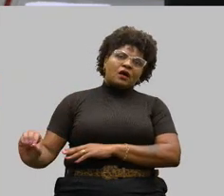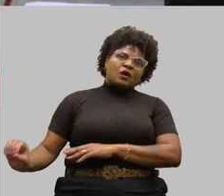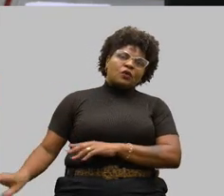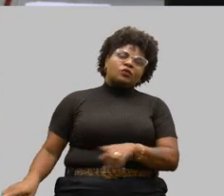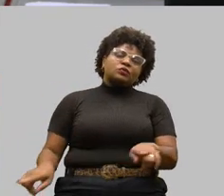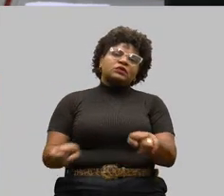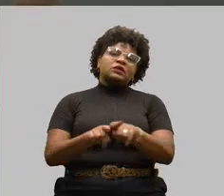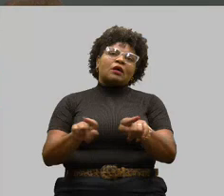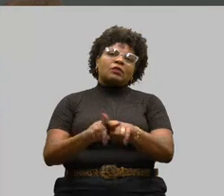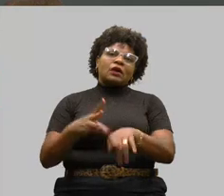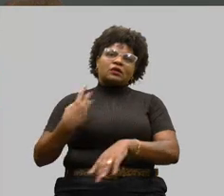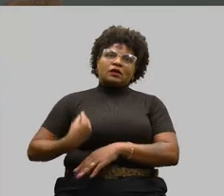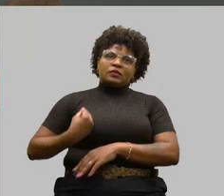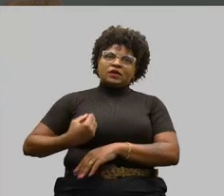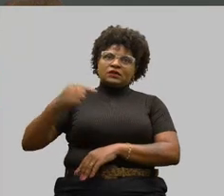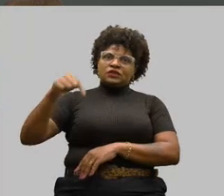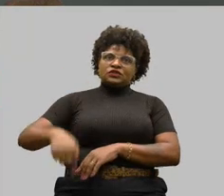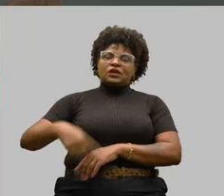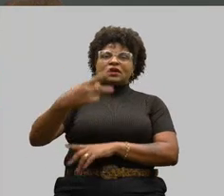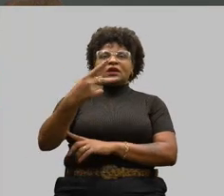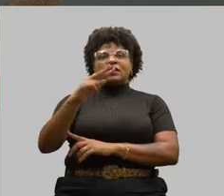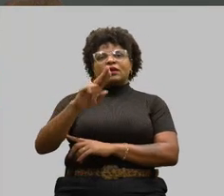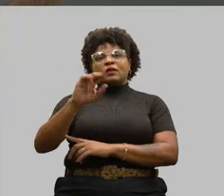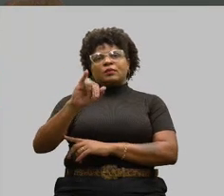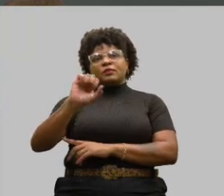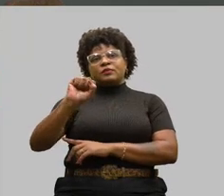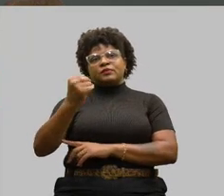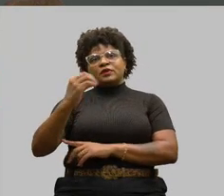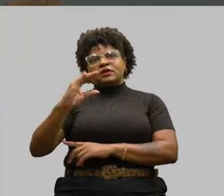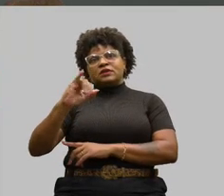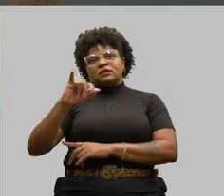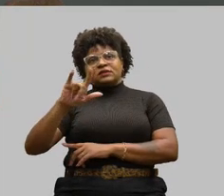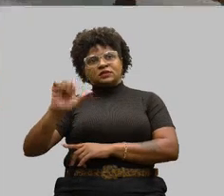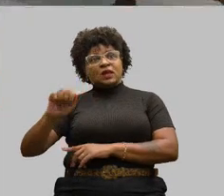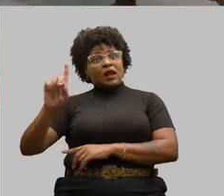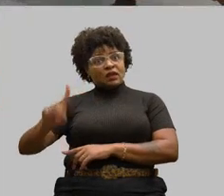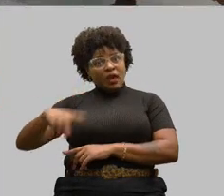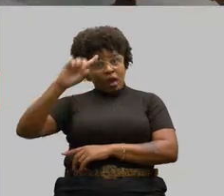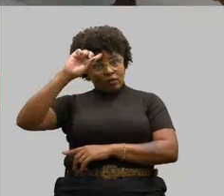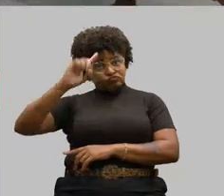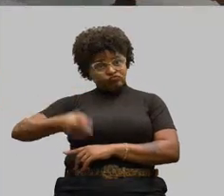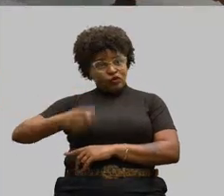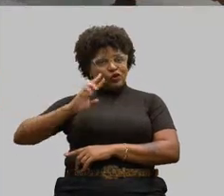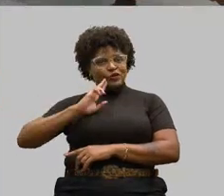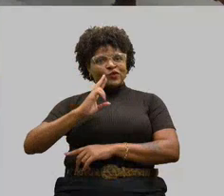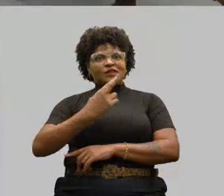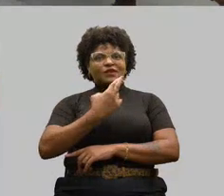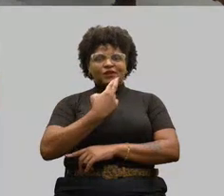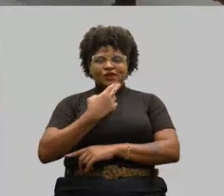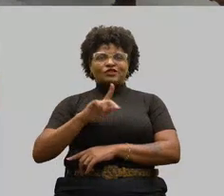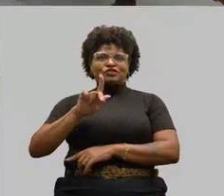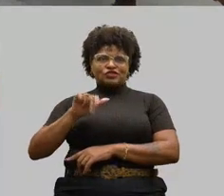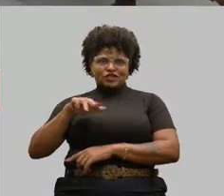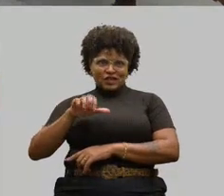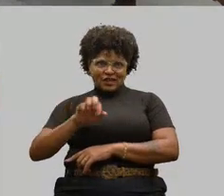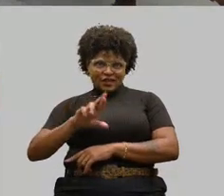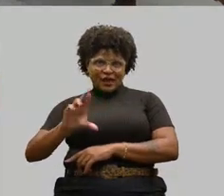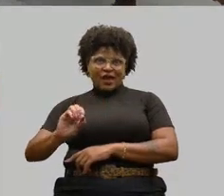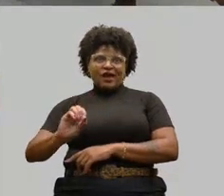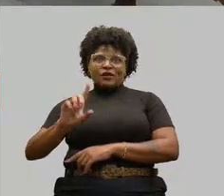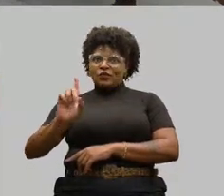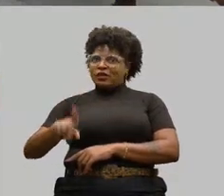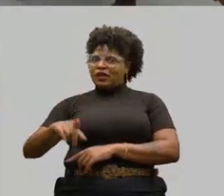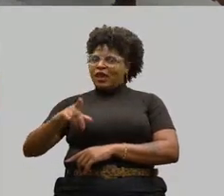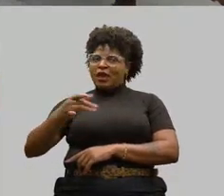Priscila que é proprietária do restaurante Genaro vem dando um grande exemplo de